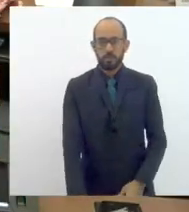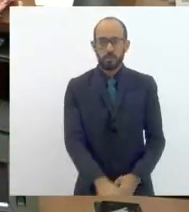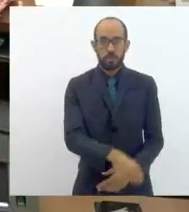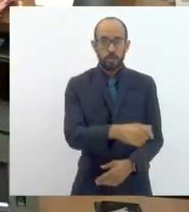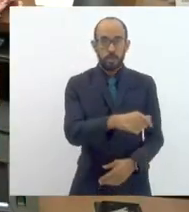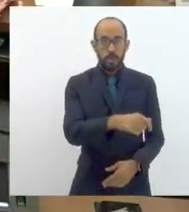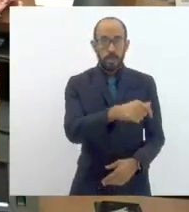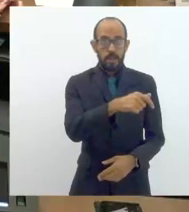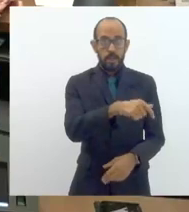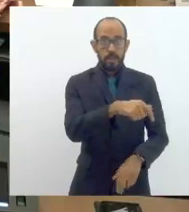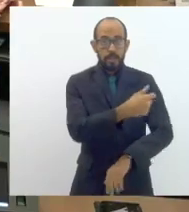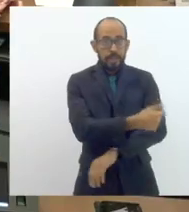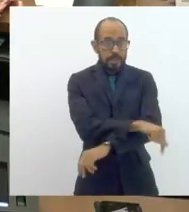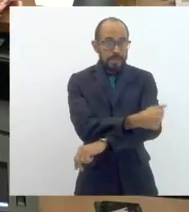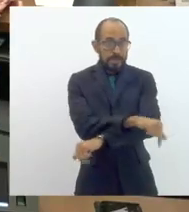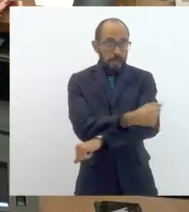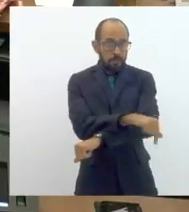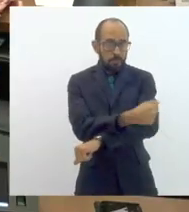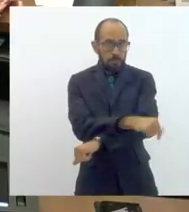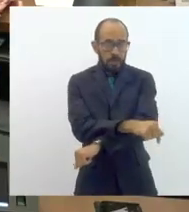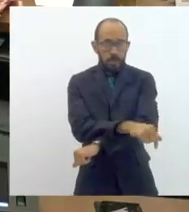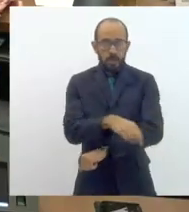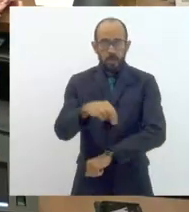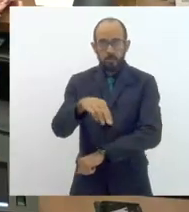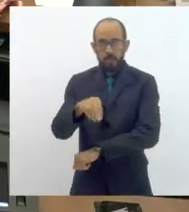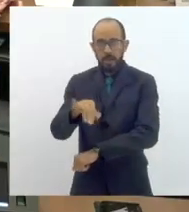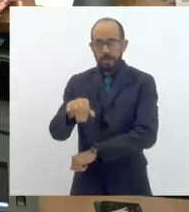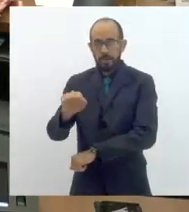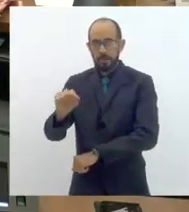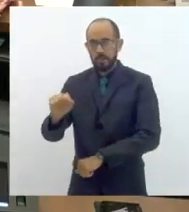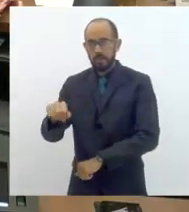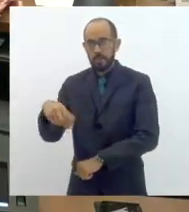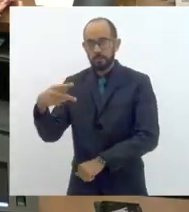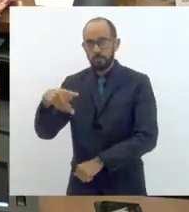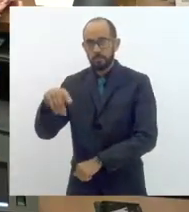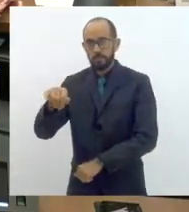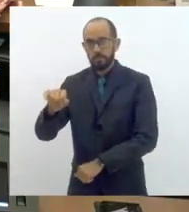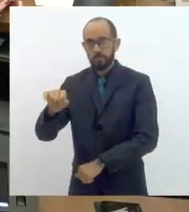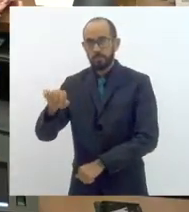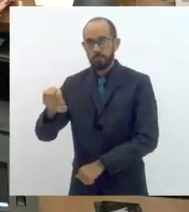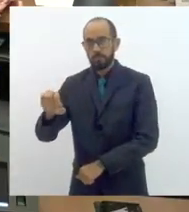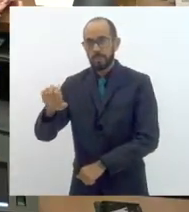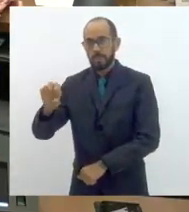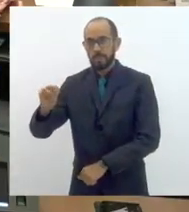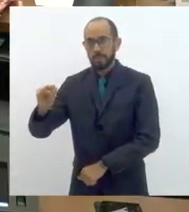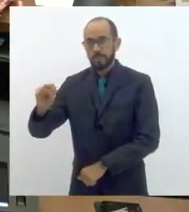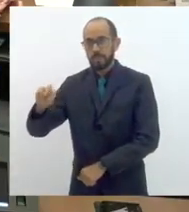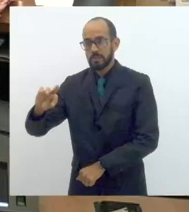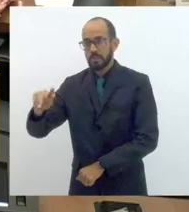Quissamã, Maria Luísa Paula das Dores Peçanha.